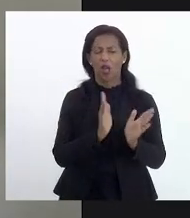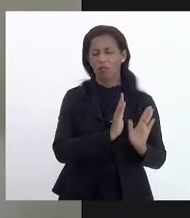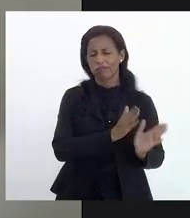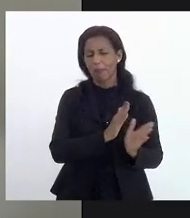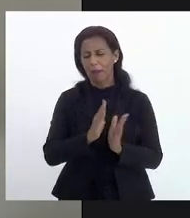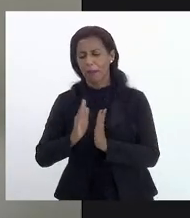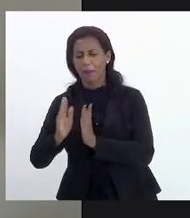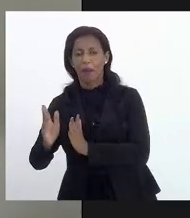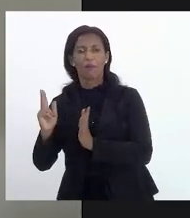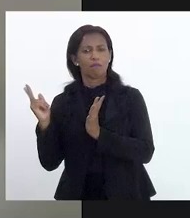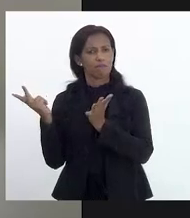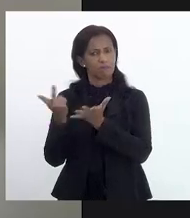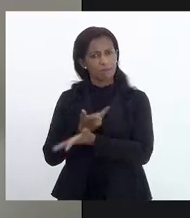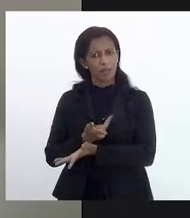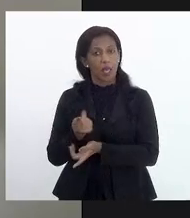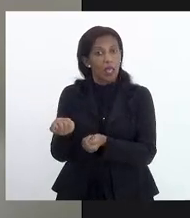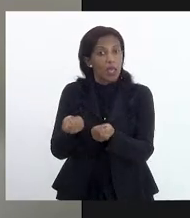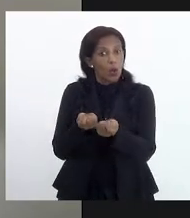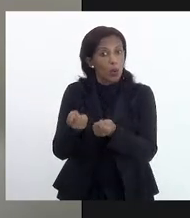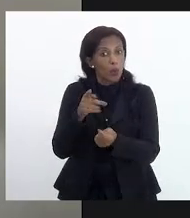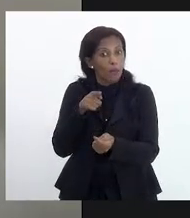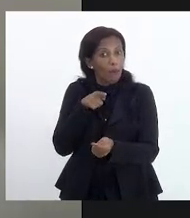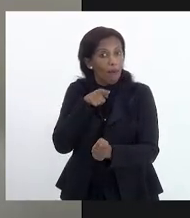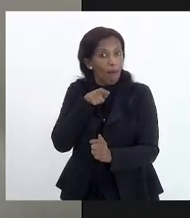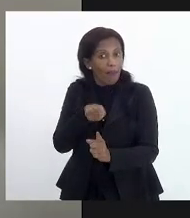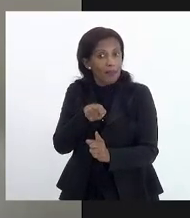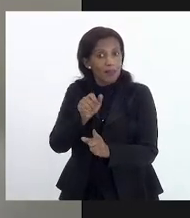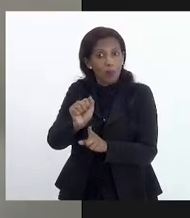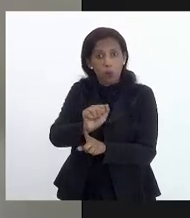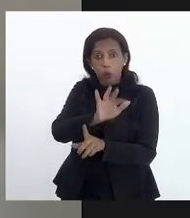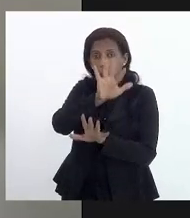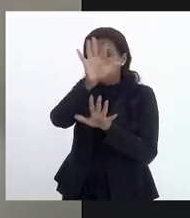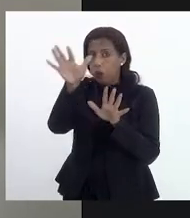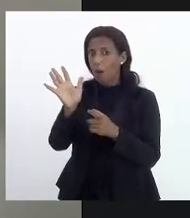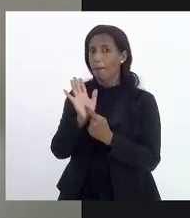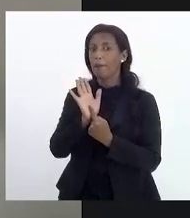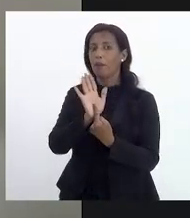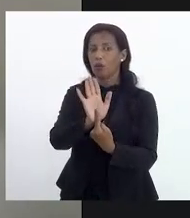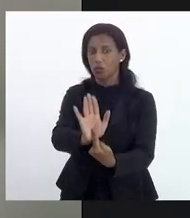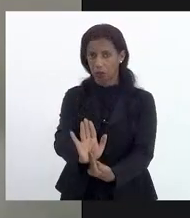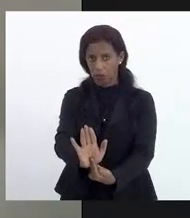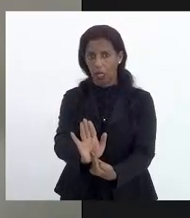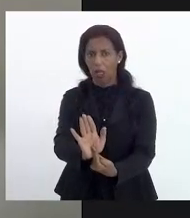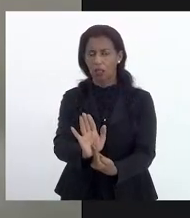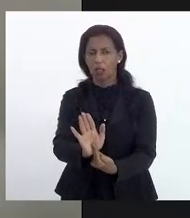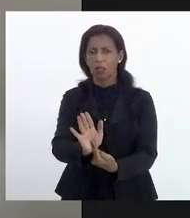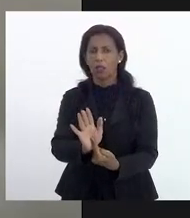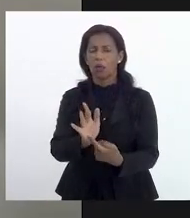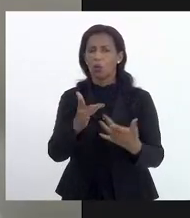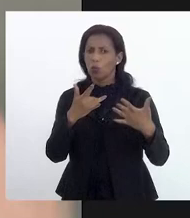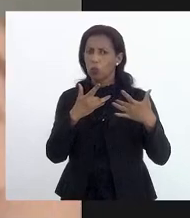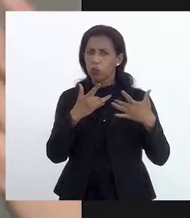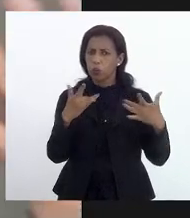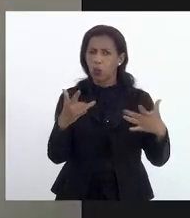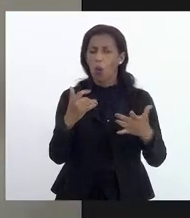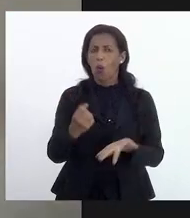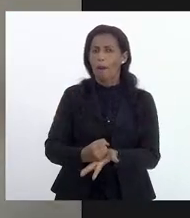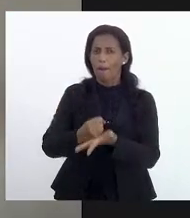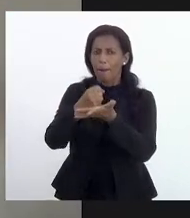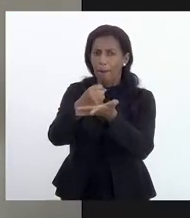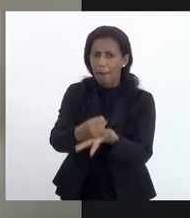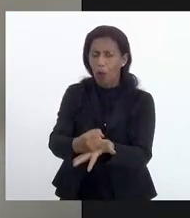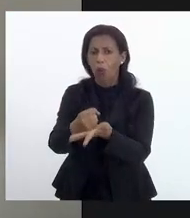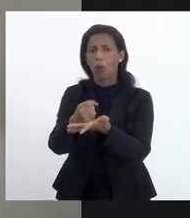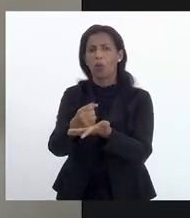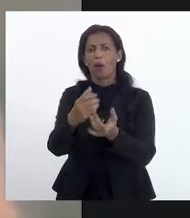feitas, economias essas que são claramente demonstradas através de gestos como o apoio